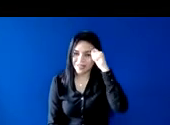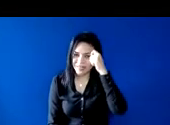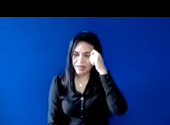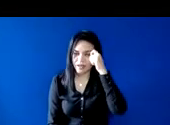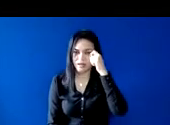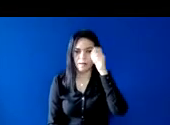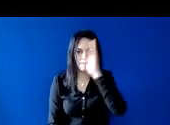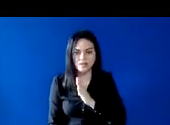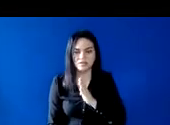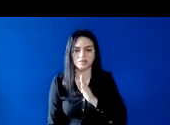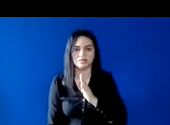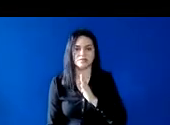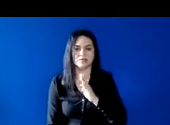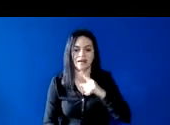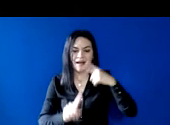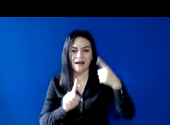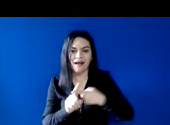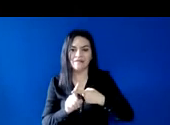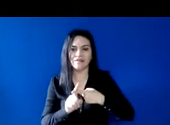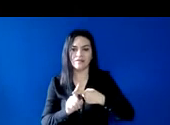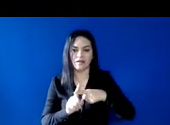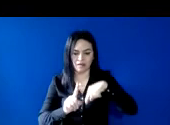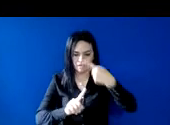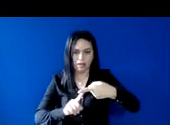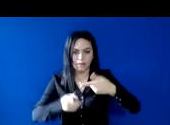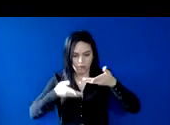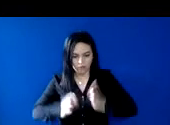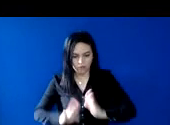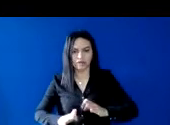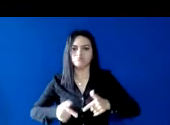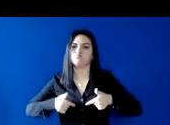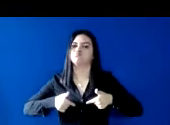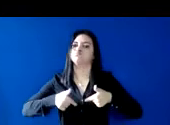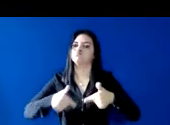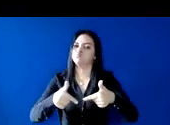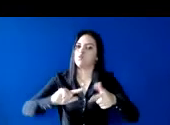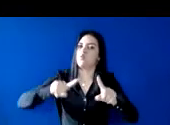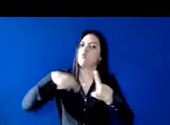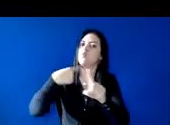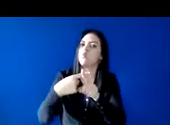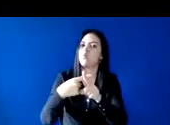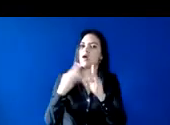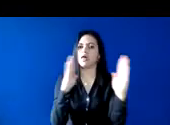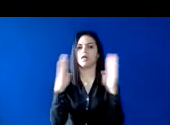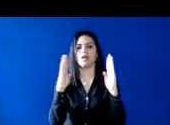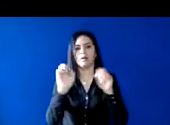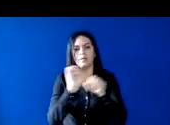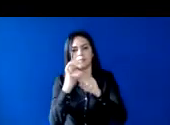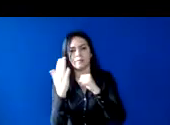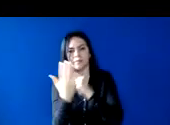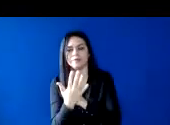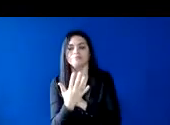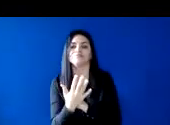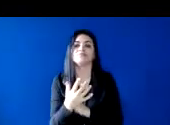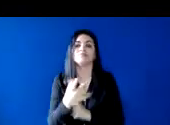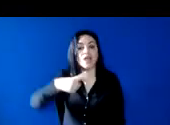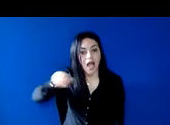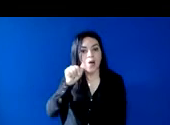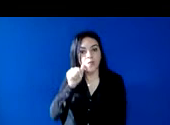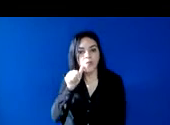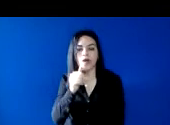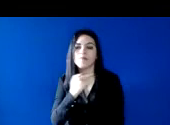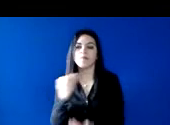grávidas e puérperas enfrentaram desafios adicionais durante a pandemia, né? As que morreram, elas